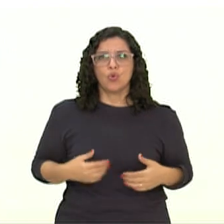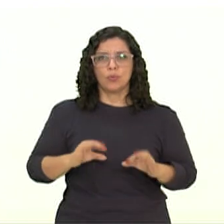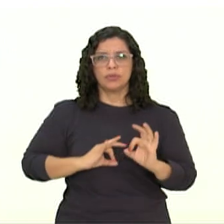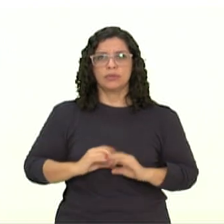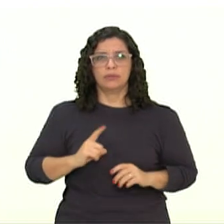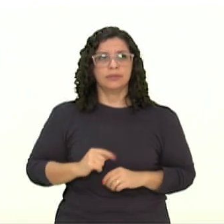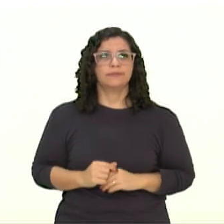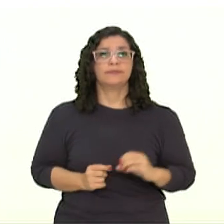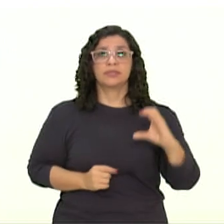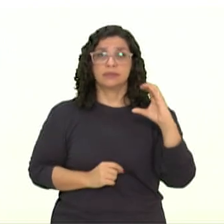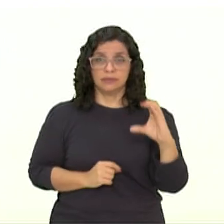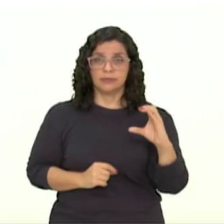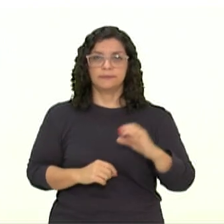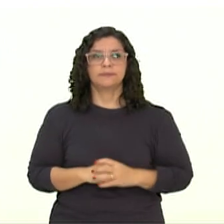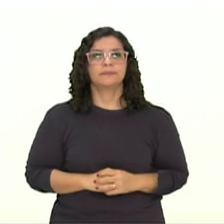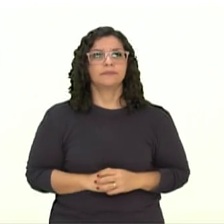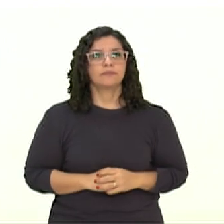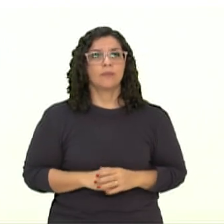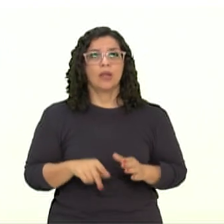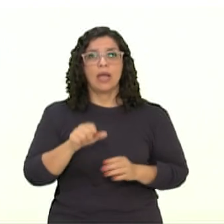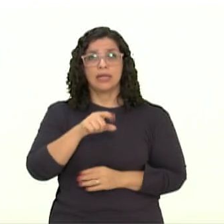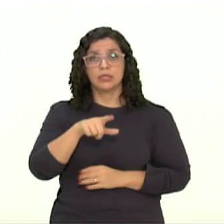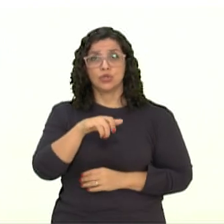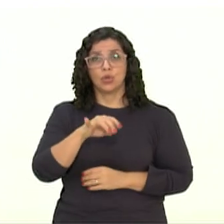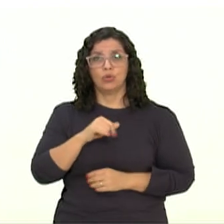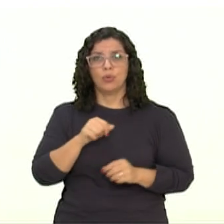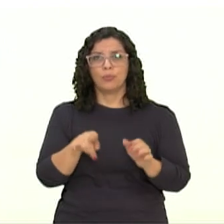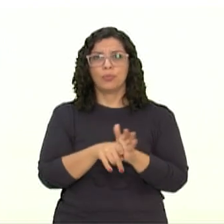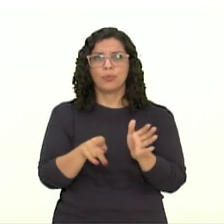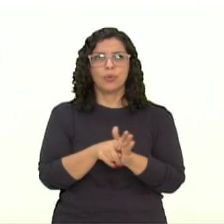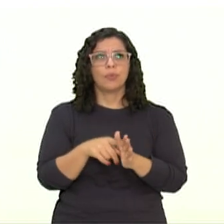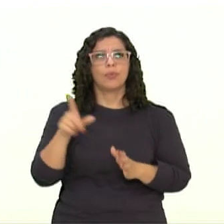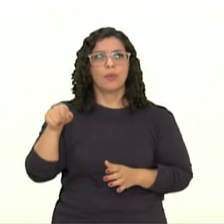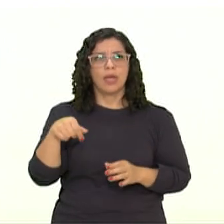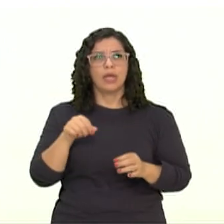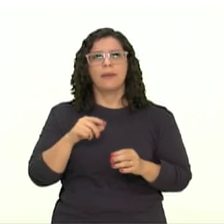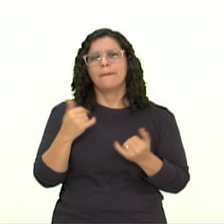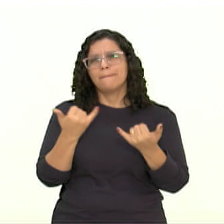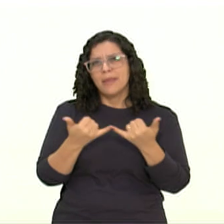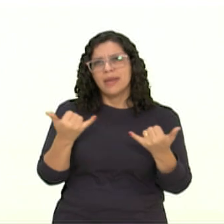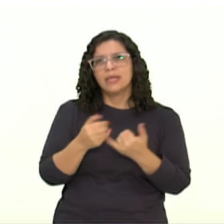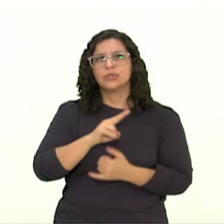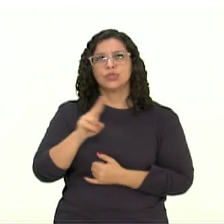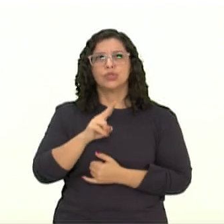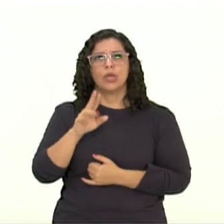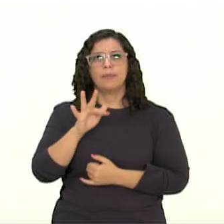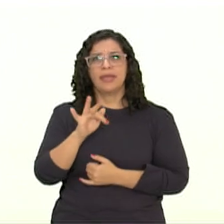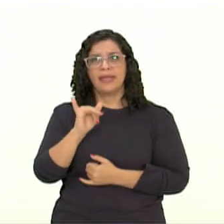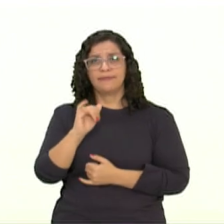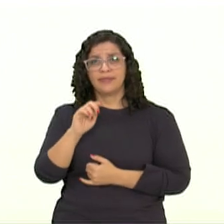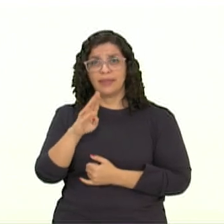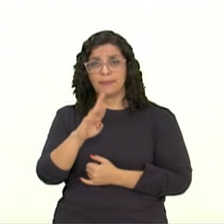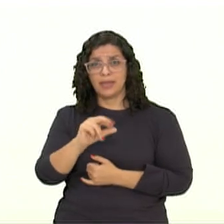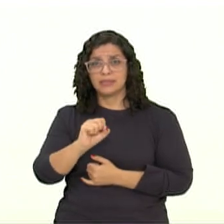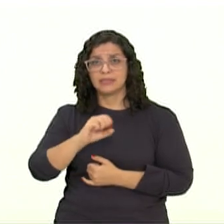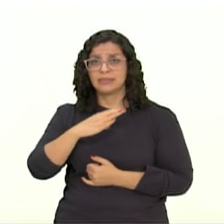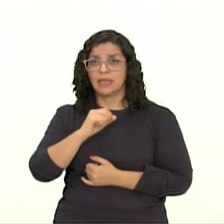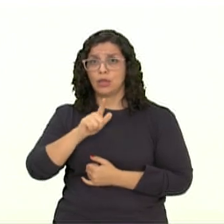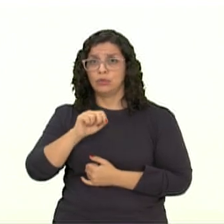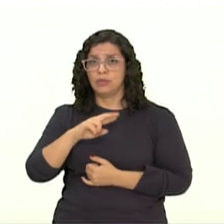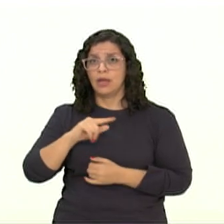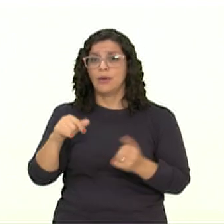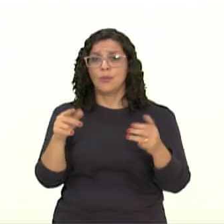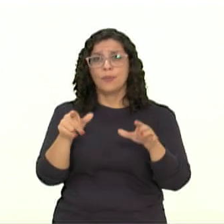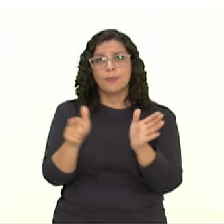celular. Letra C. Os axônios são genericamente chamados de fibras celulares, cuja função